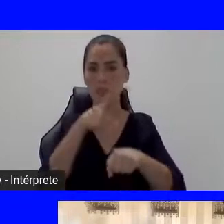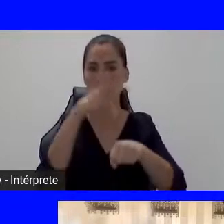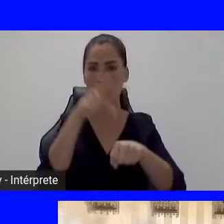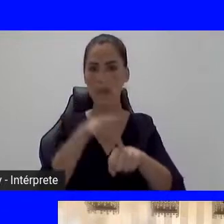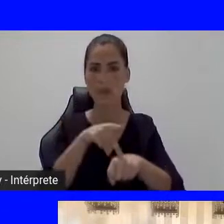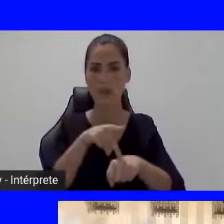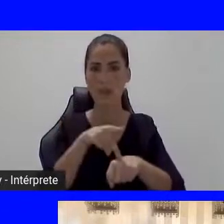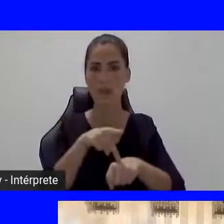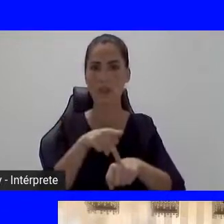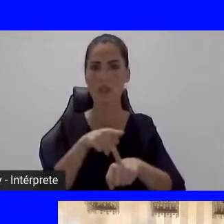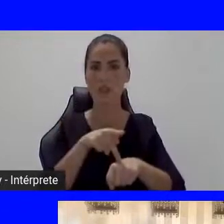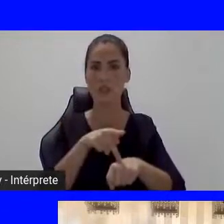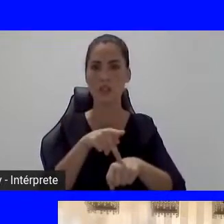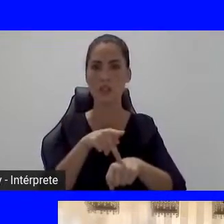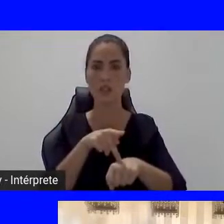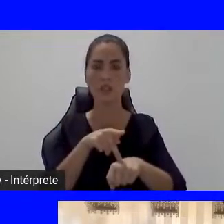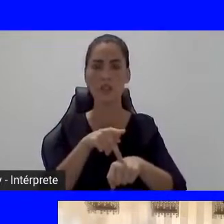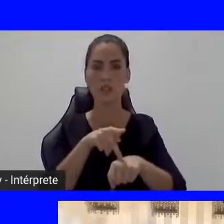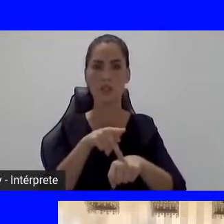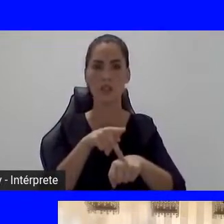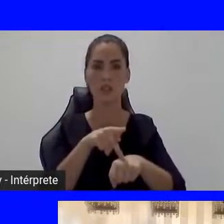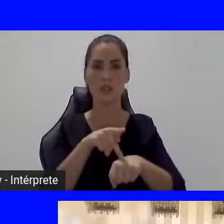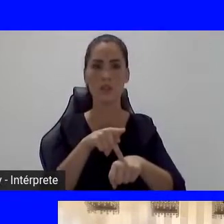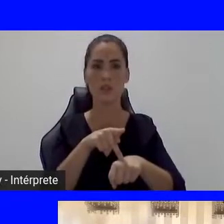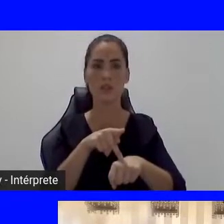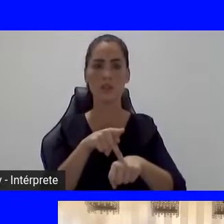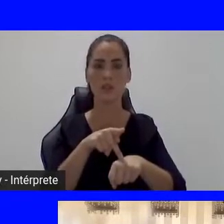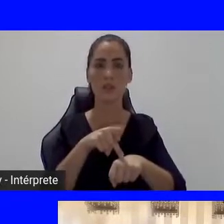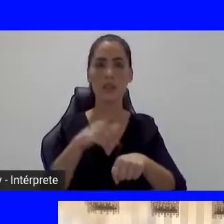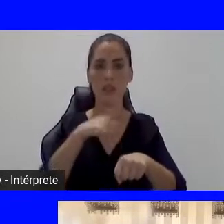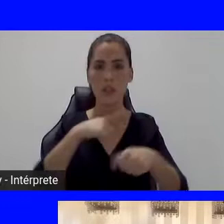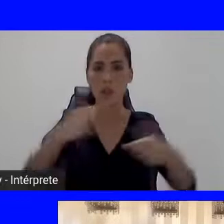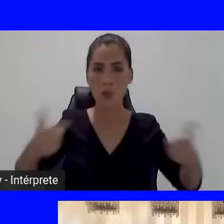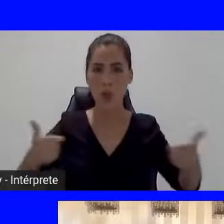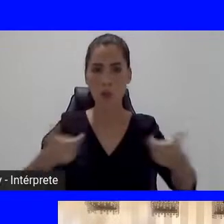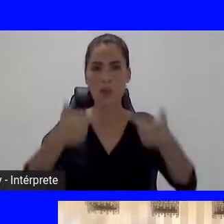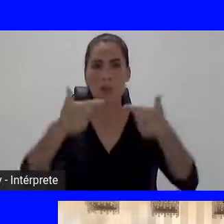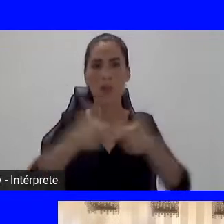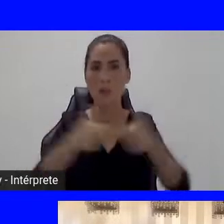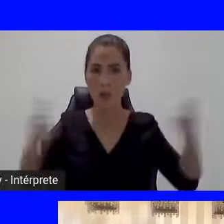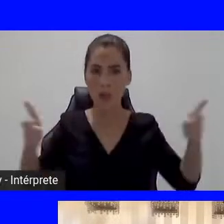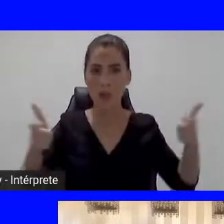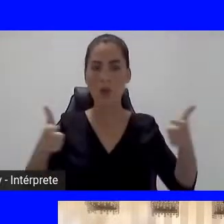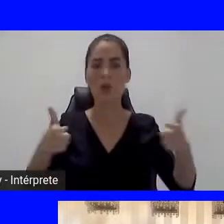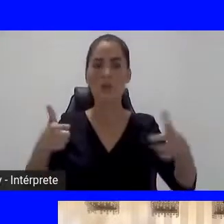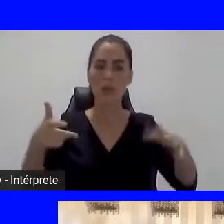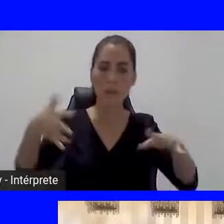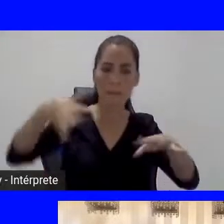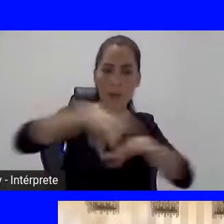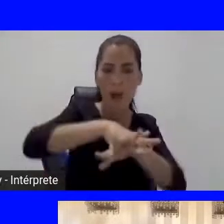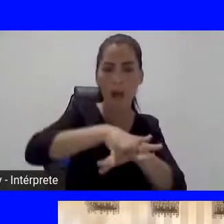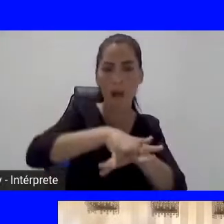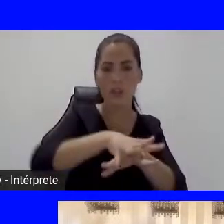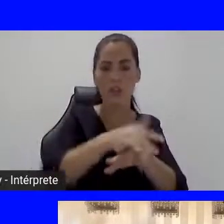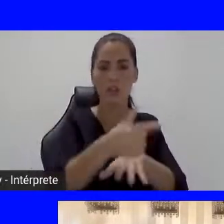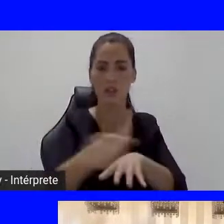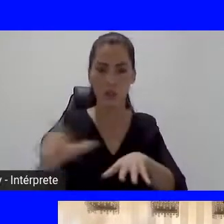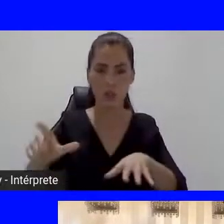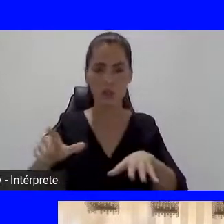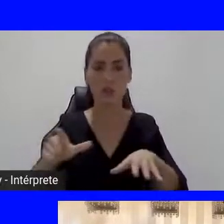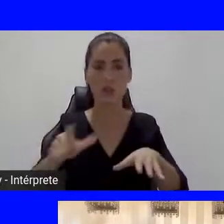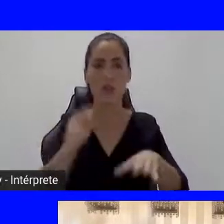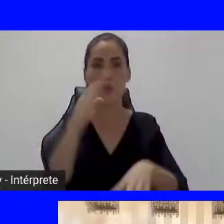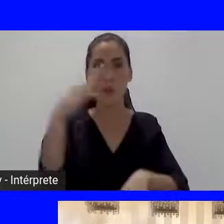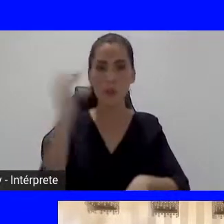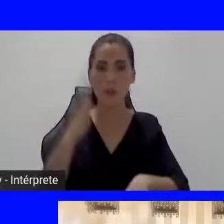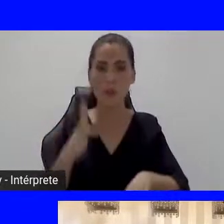começa, ameaça uma guerra maior e invade a área territorial de outro, o Brasil tem que ser o